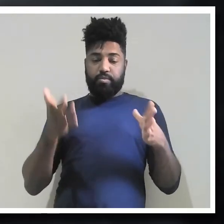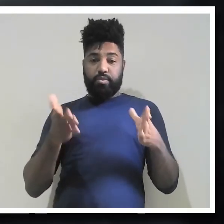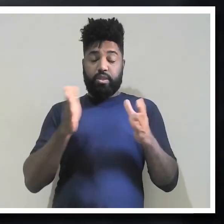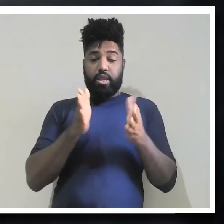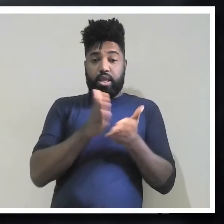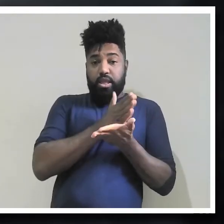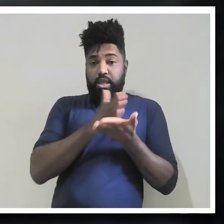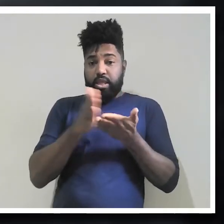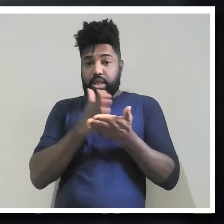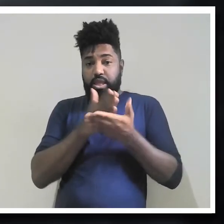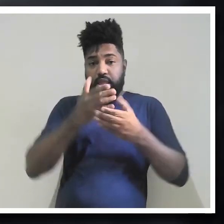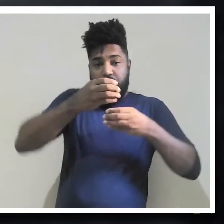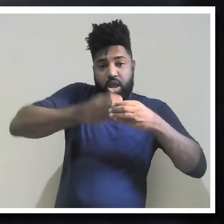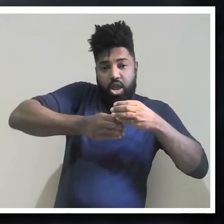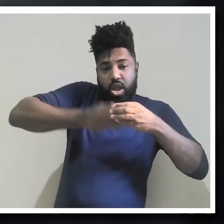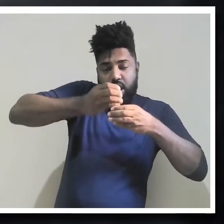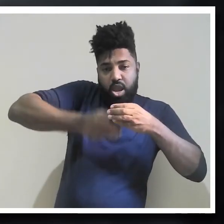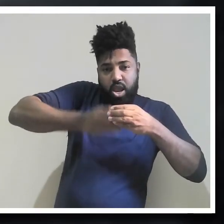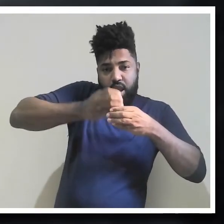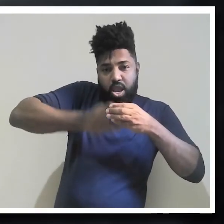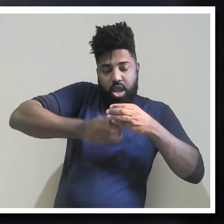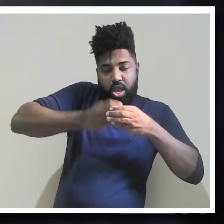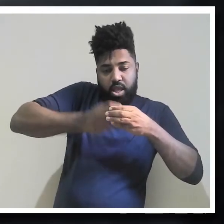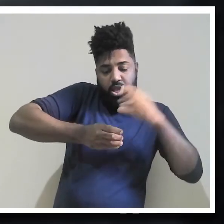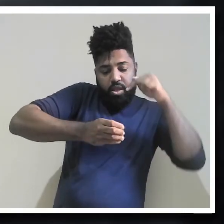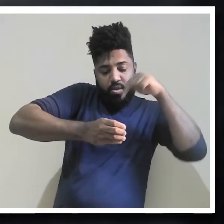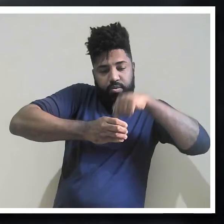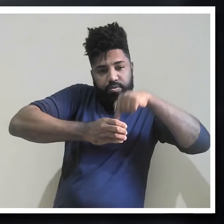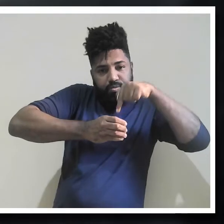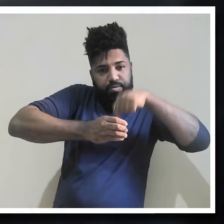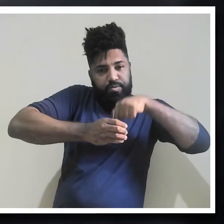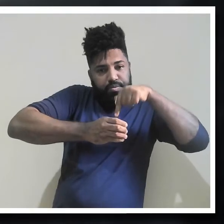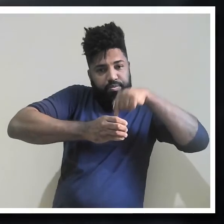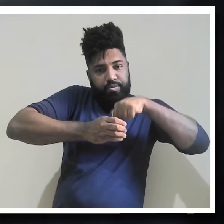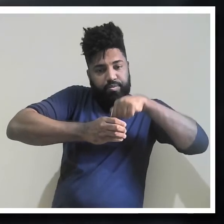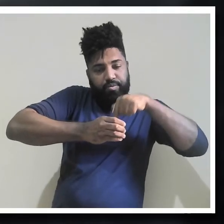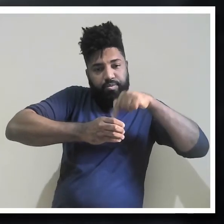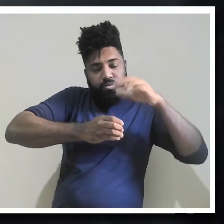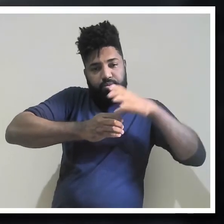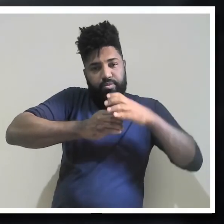e o bico que sai pelo líquido, bem no meio dele, né? Então, normalmente, essa